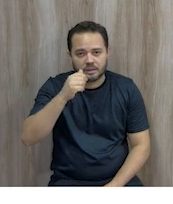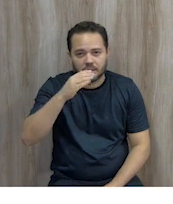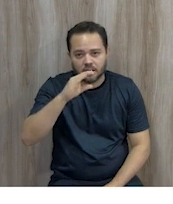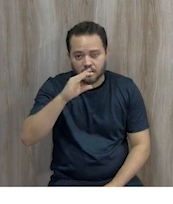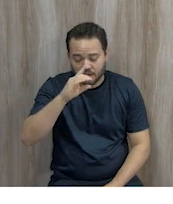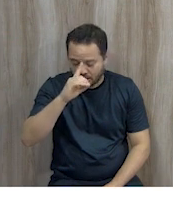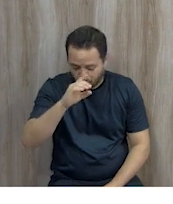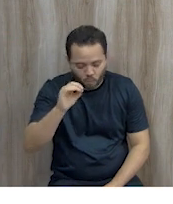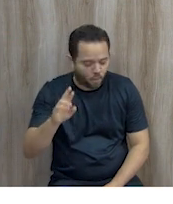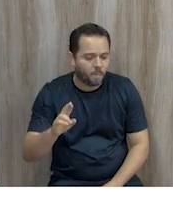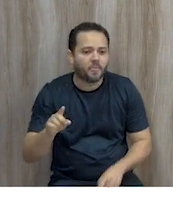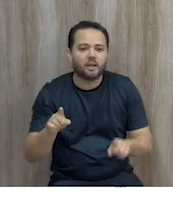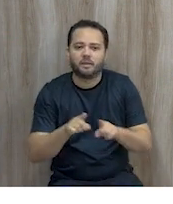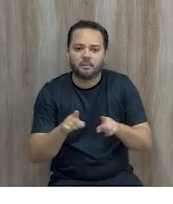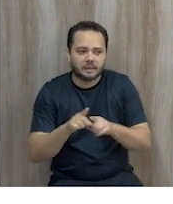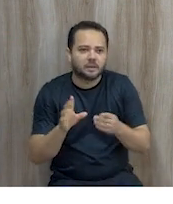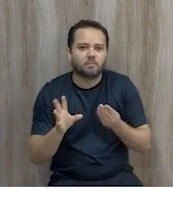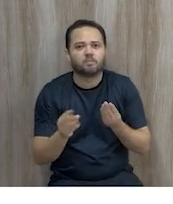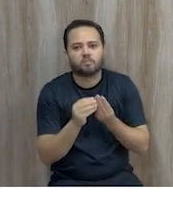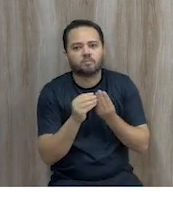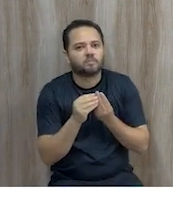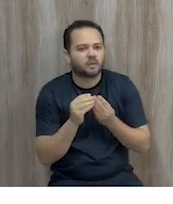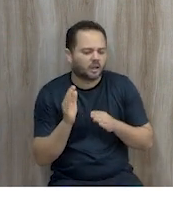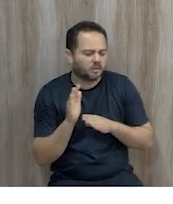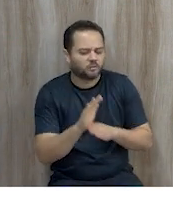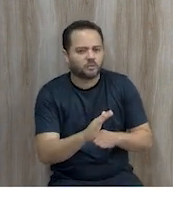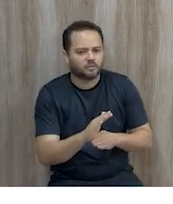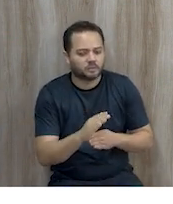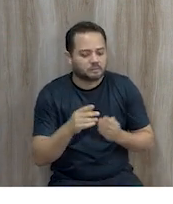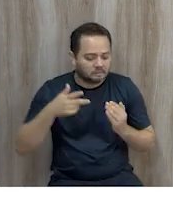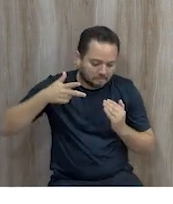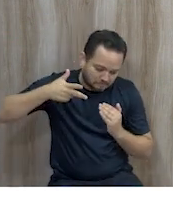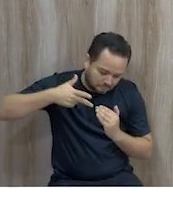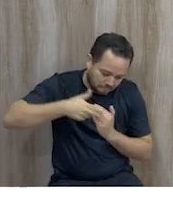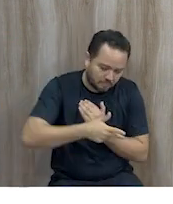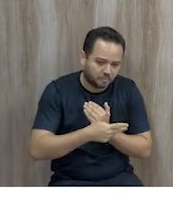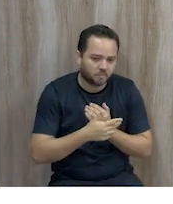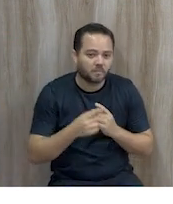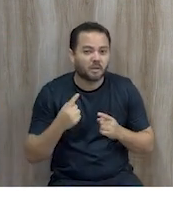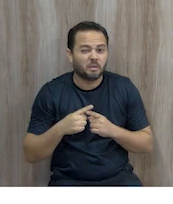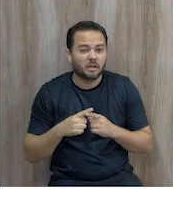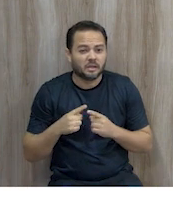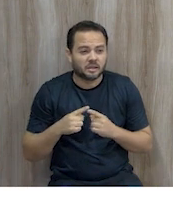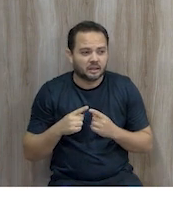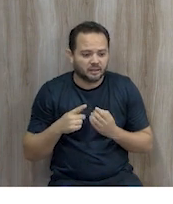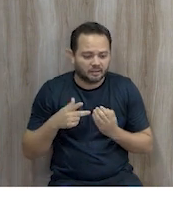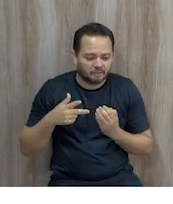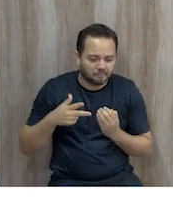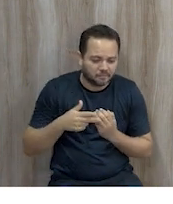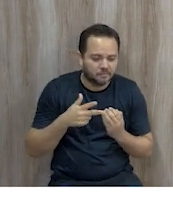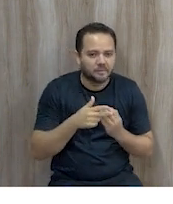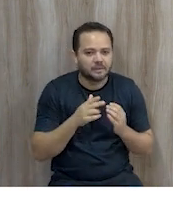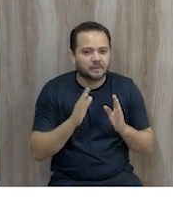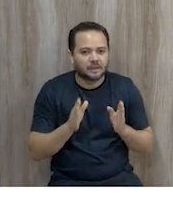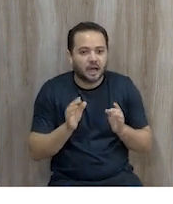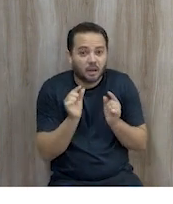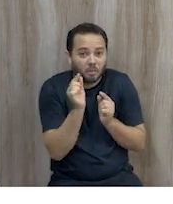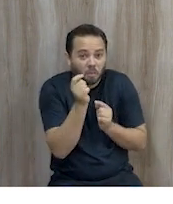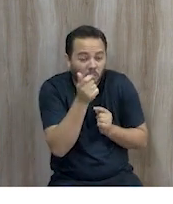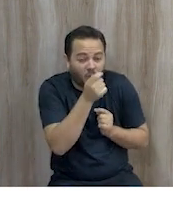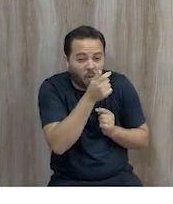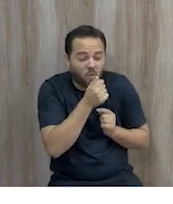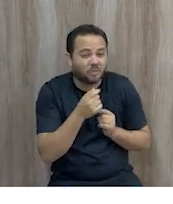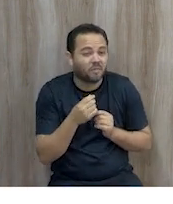quanto também do enxerto de tecido conjuntivo, tá? Para a gente não ficar forçando essas margens, que já são margens